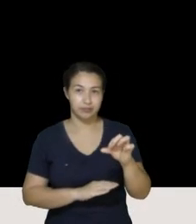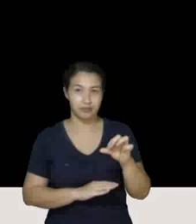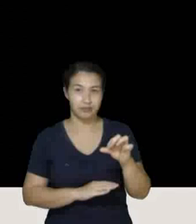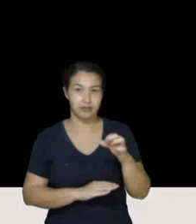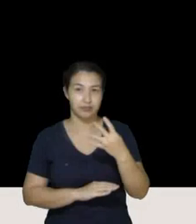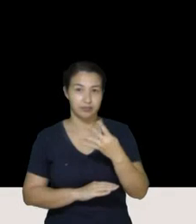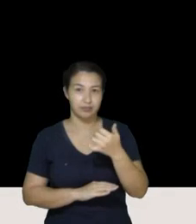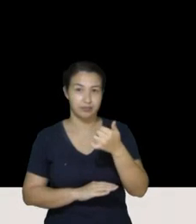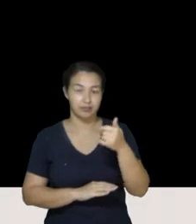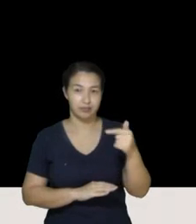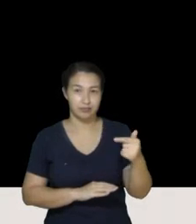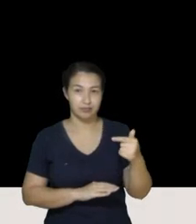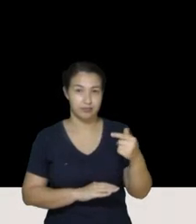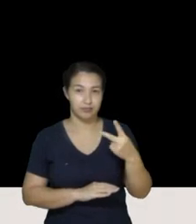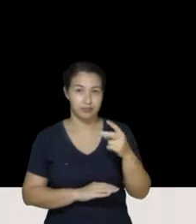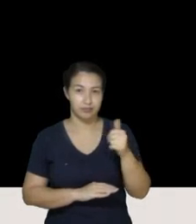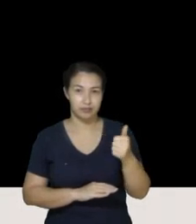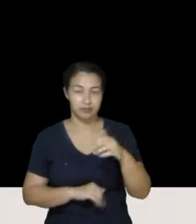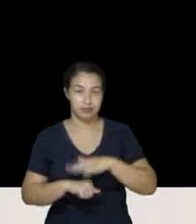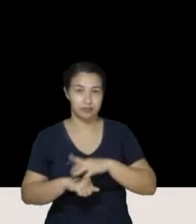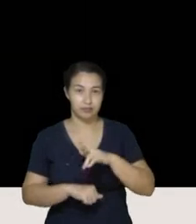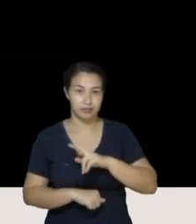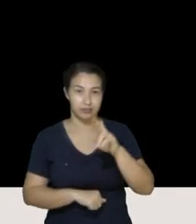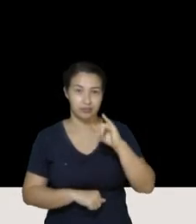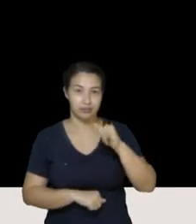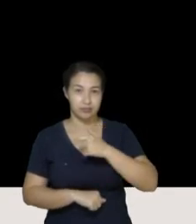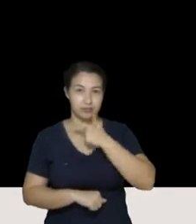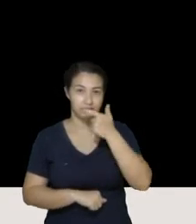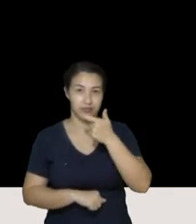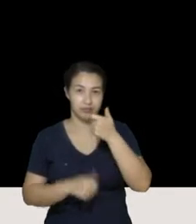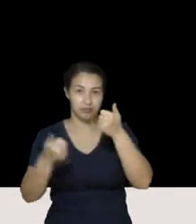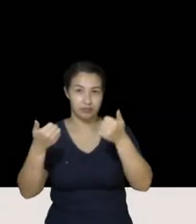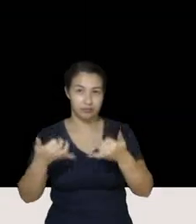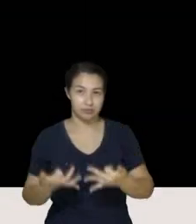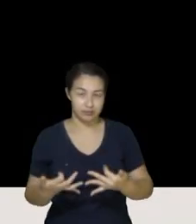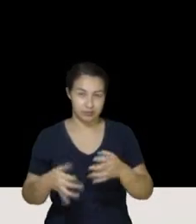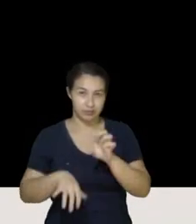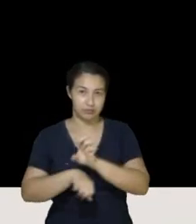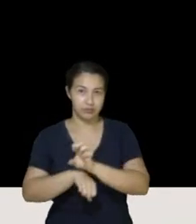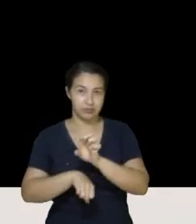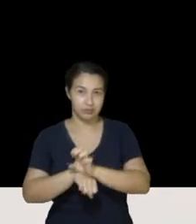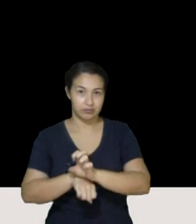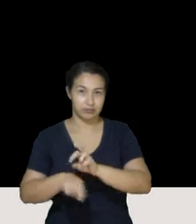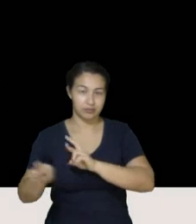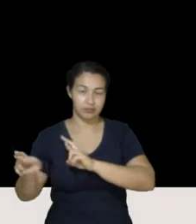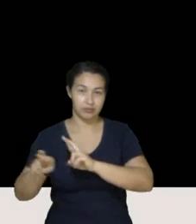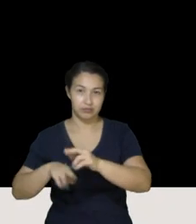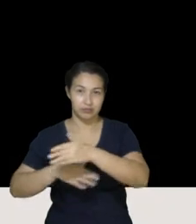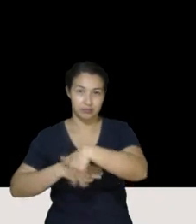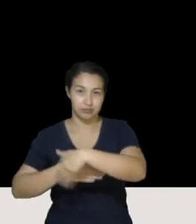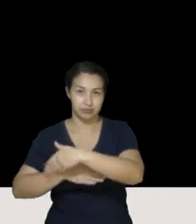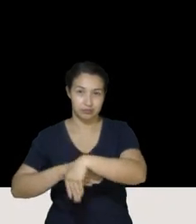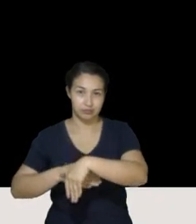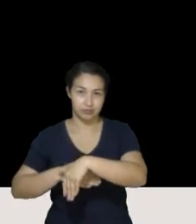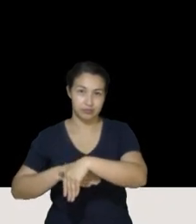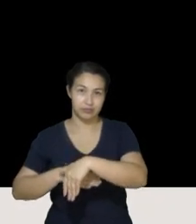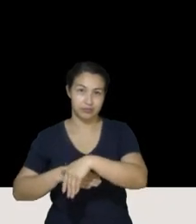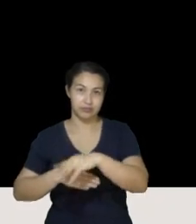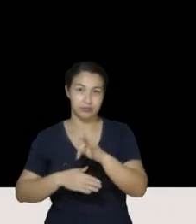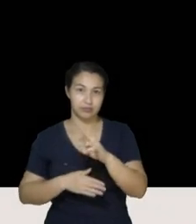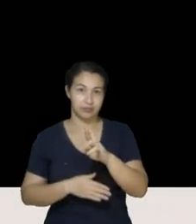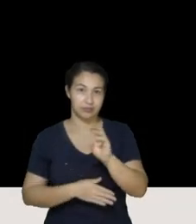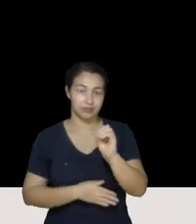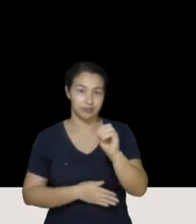de autoria do deputado Jerry Comper, que dispõe sobre a estatualização da Estrada dos Tropeiros, que liga o município de Leoberto Leal